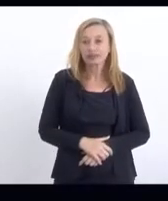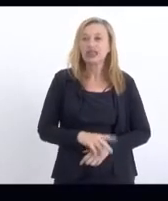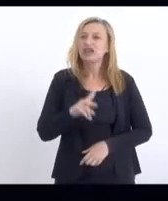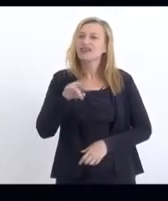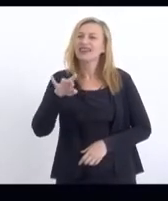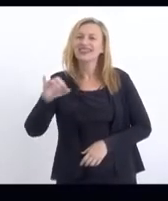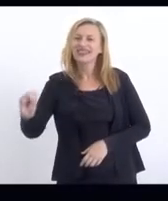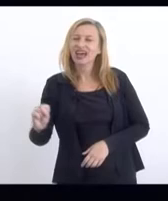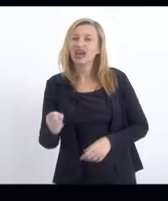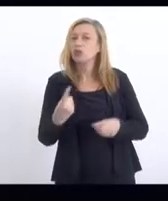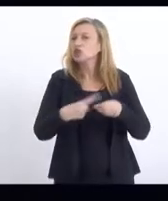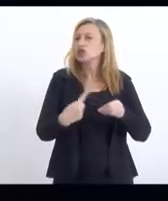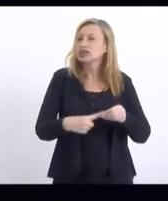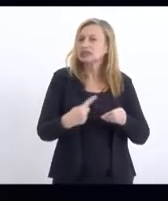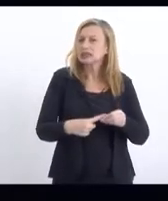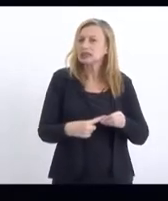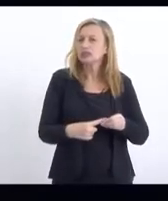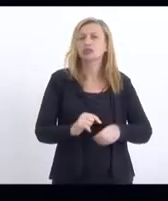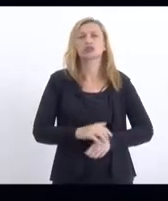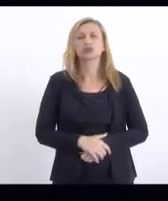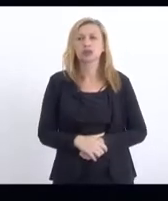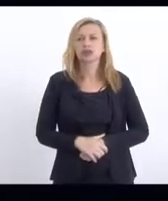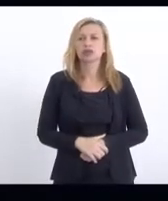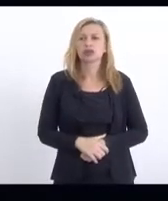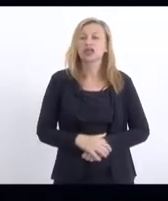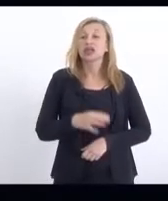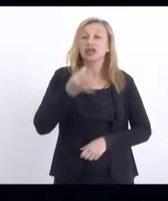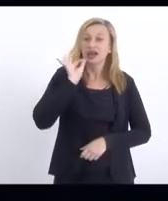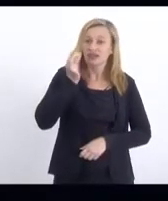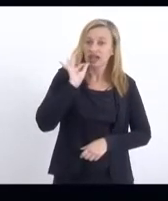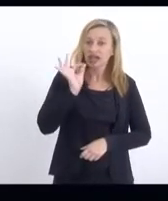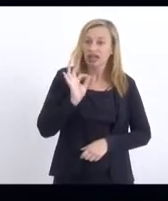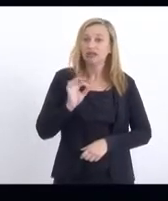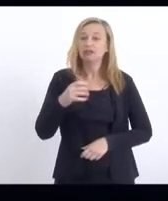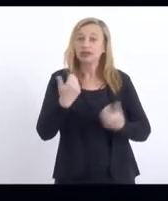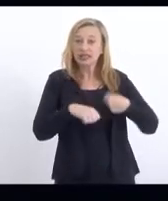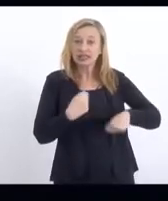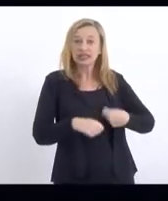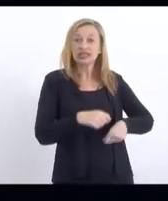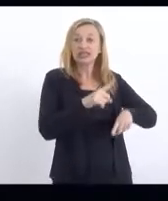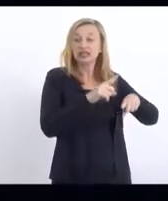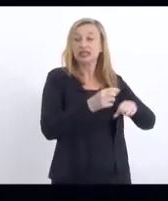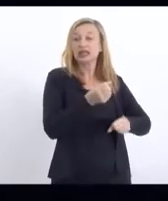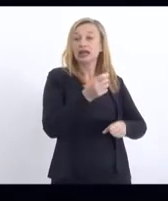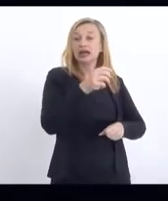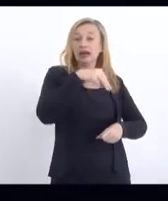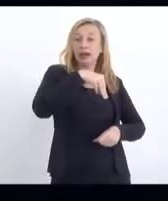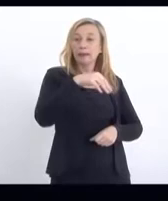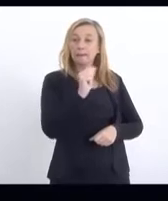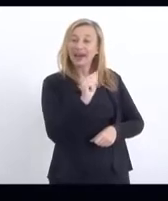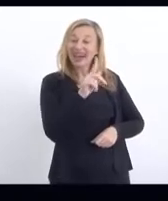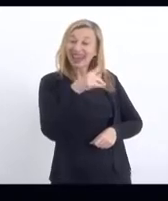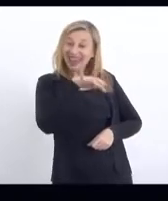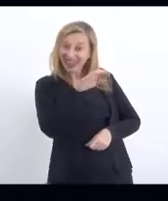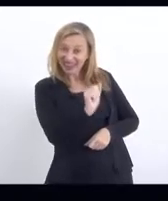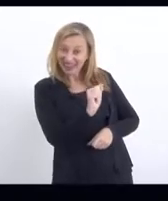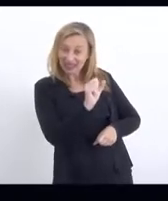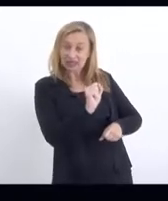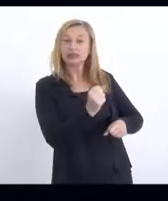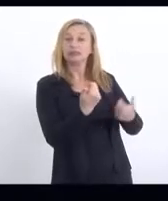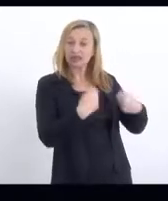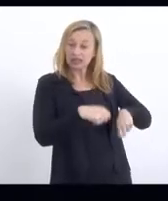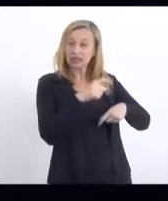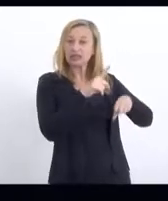Varriçai é um município cafeeiro. O café exige maquinário. Nós temos lá as nossas máquinas de beneficiar, nós